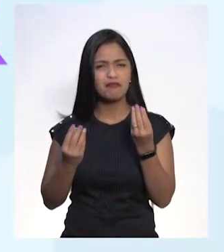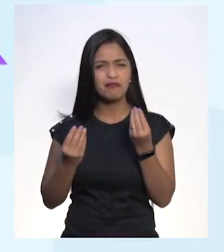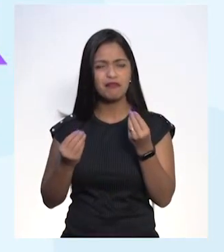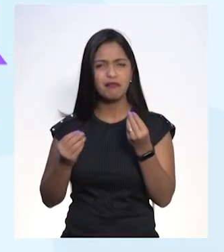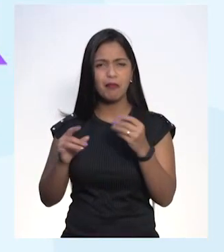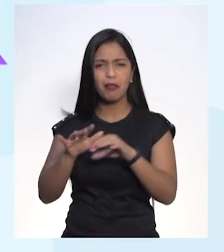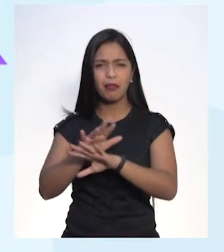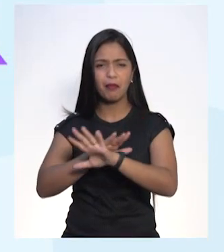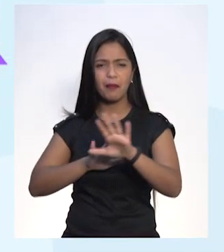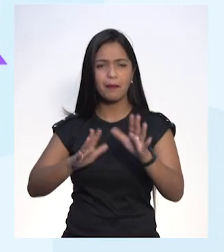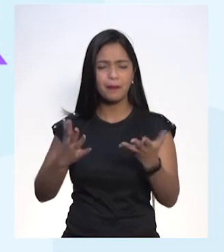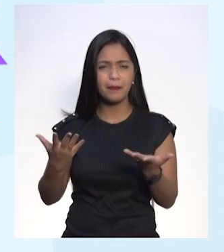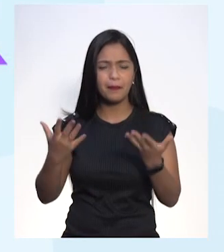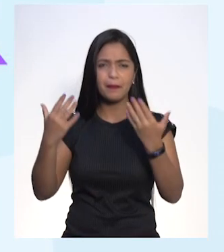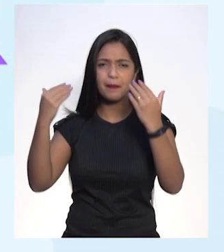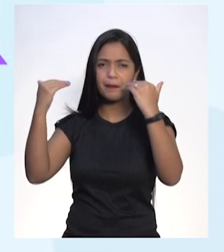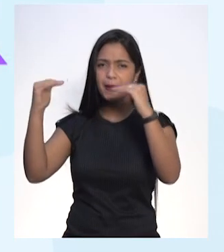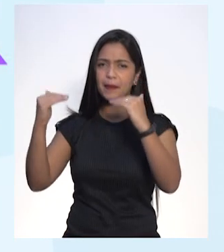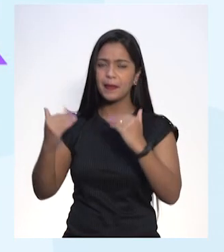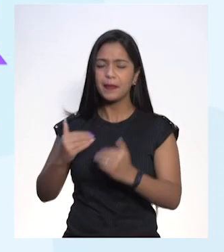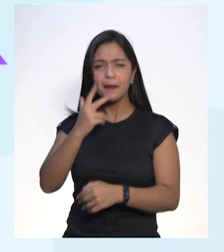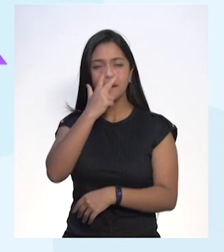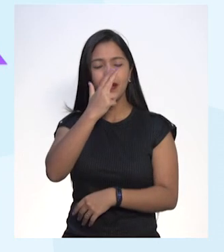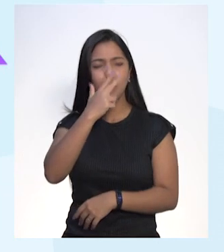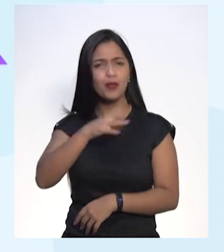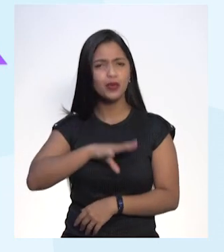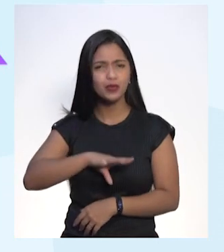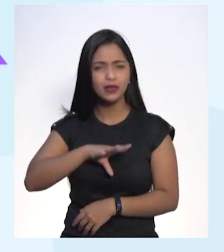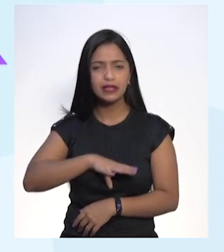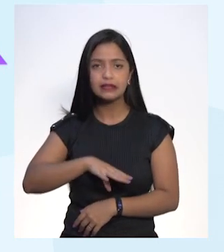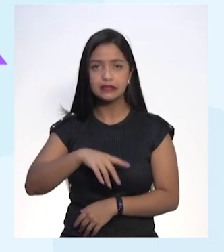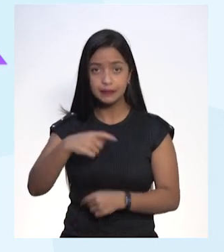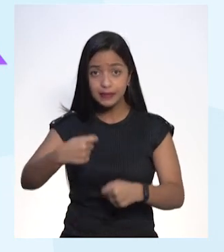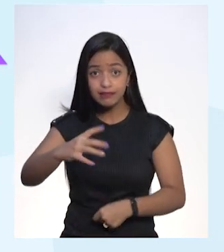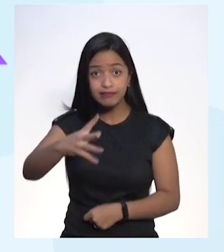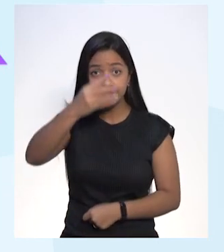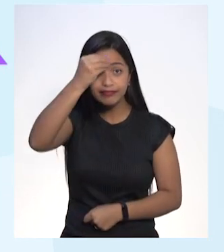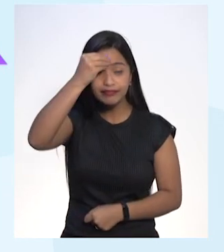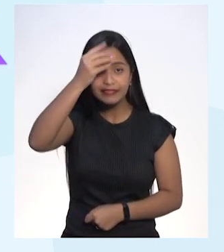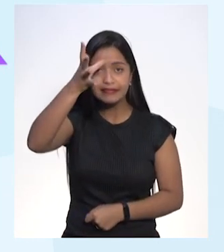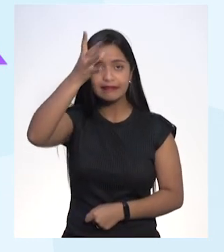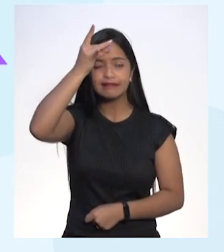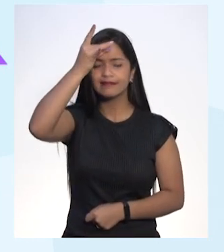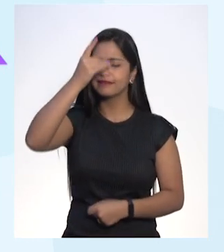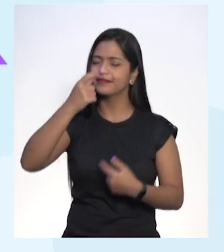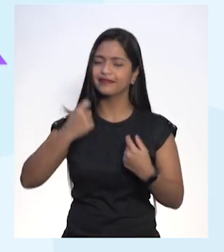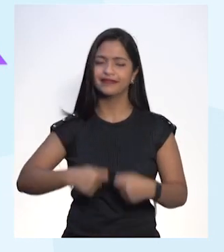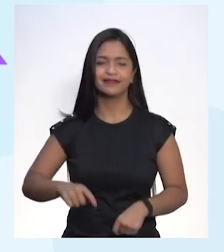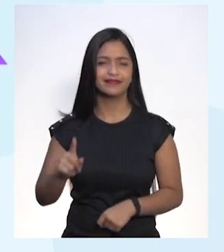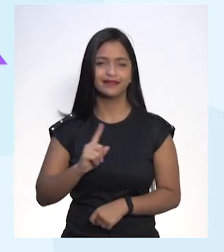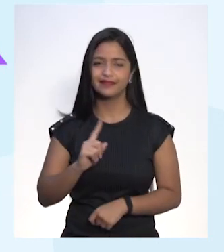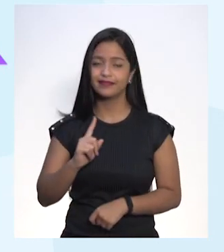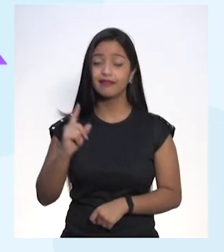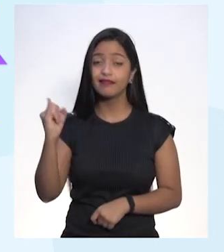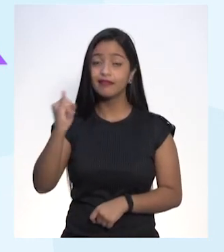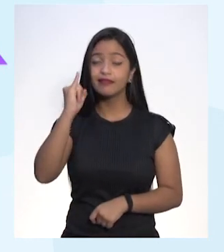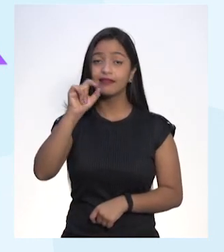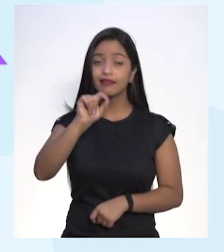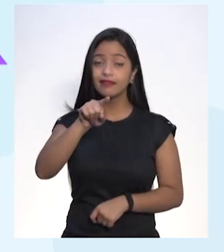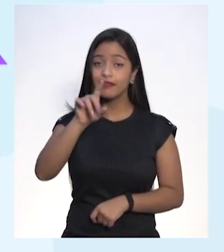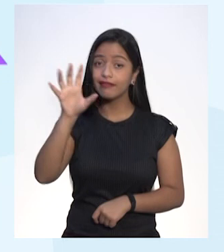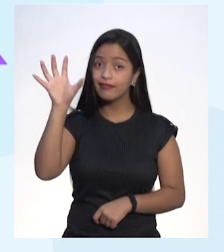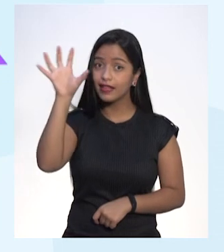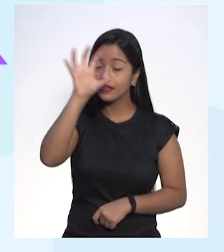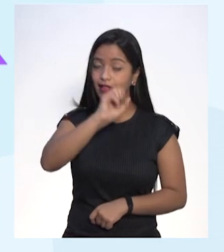língua portuguesa. Professor, tenho que decorar tudo isso? Lógico que não. A ideia é que você se habitue com